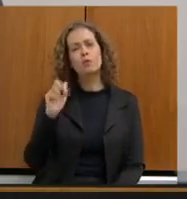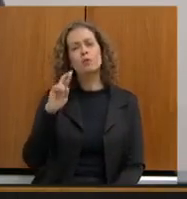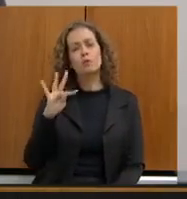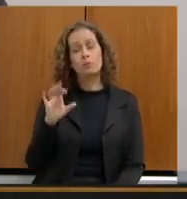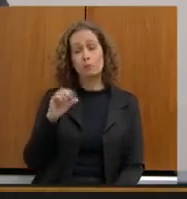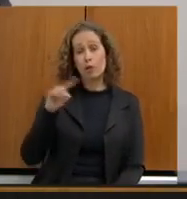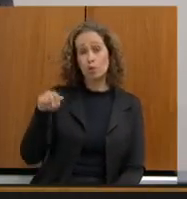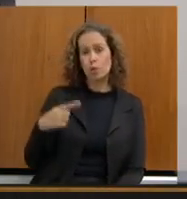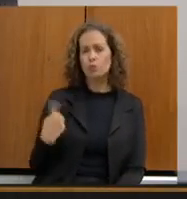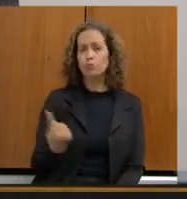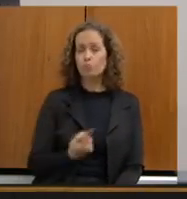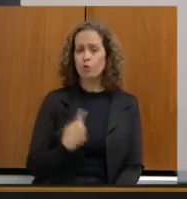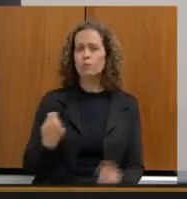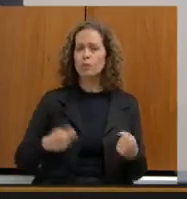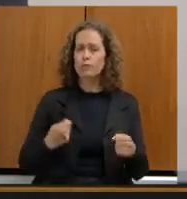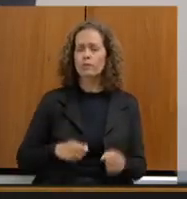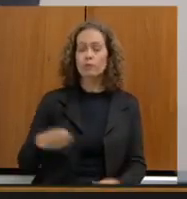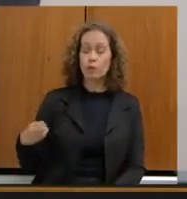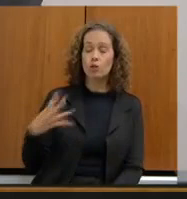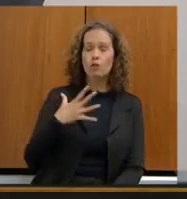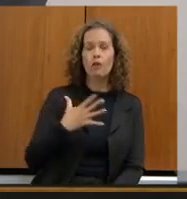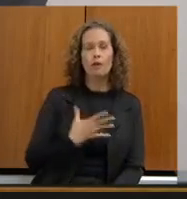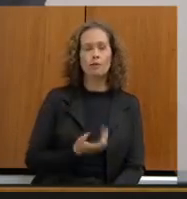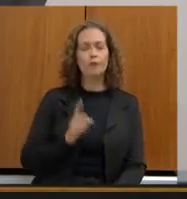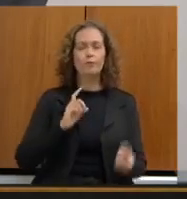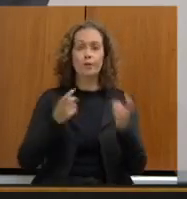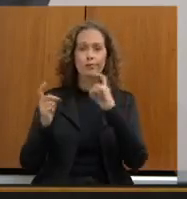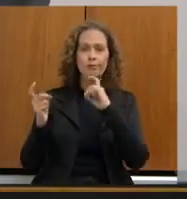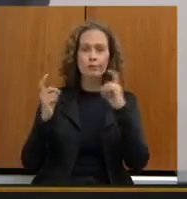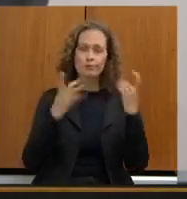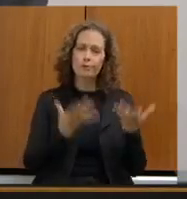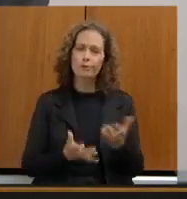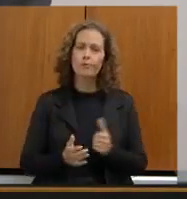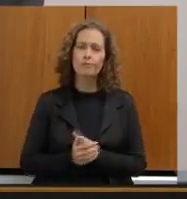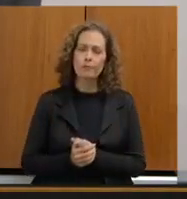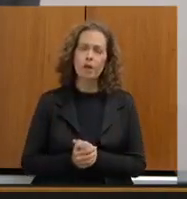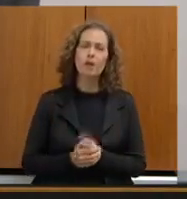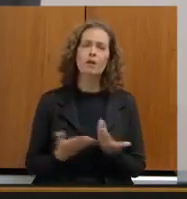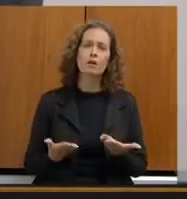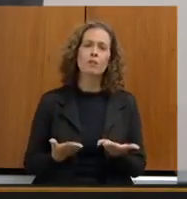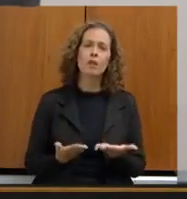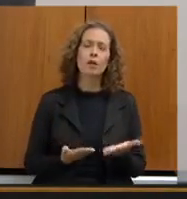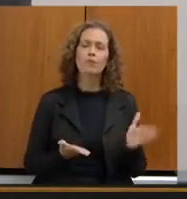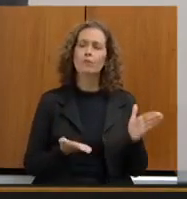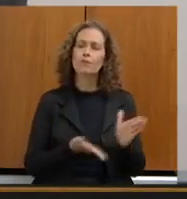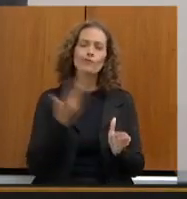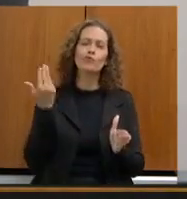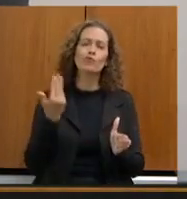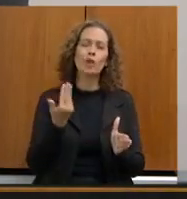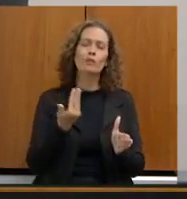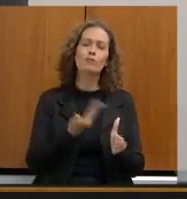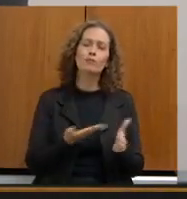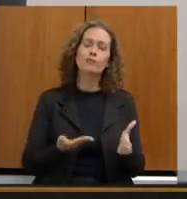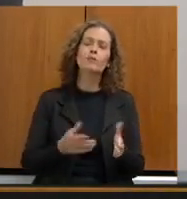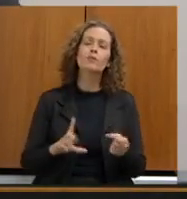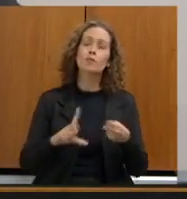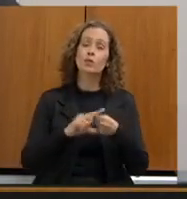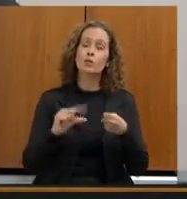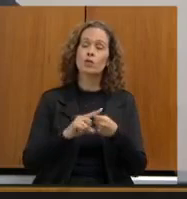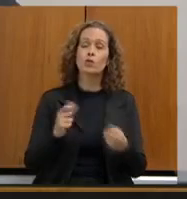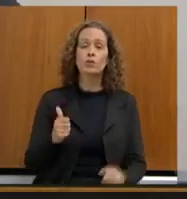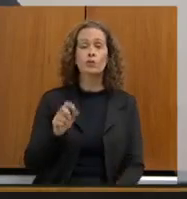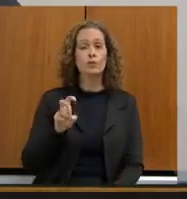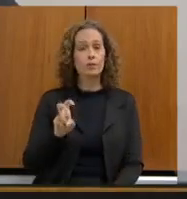tivéssemos uma nova assembleia nacional constituinte para retirar das causas pedras essa vedação que está prevista no artigo